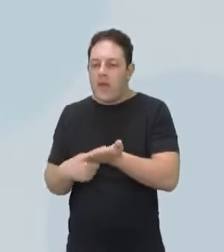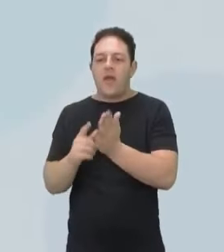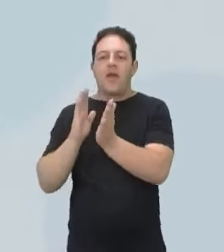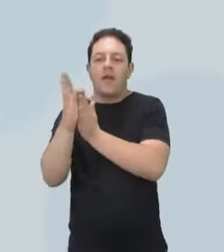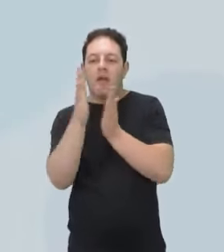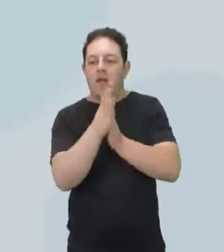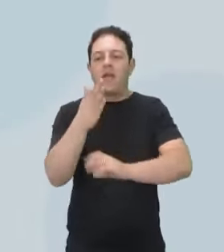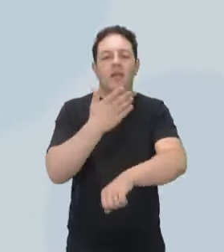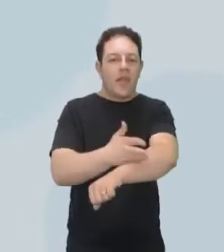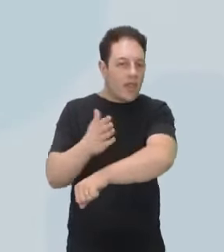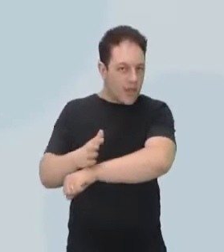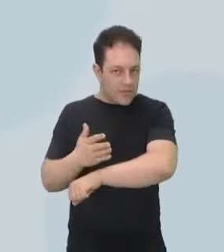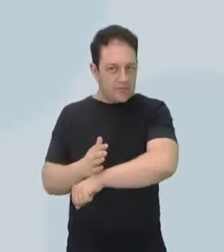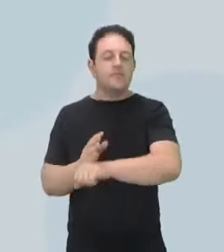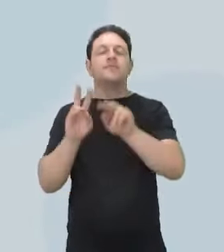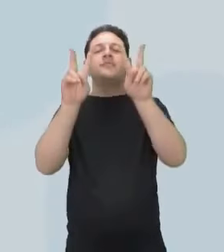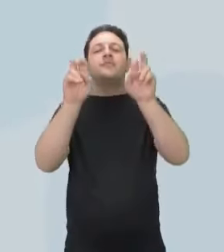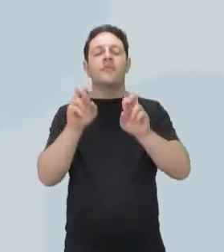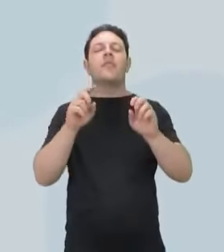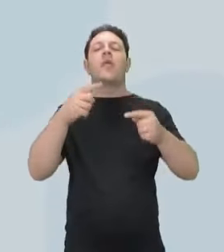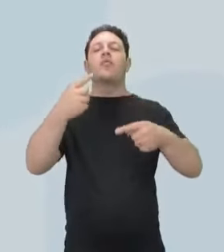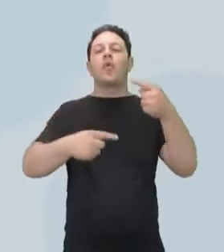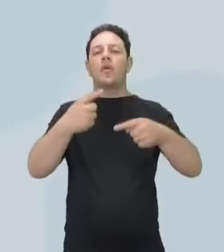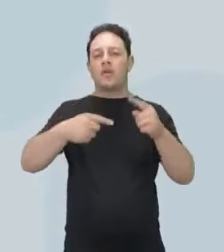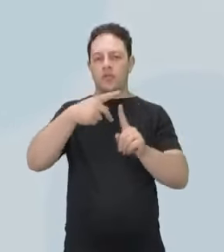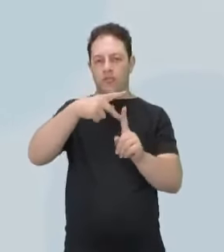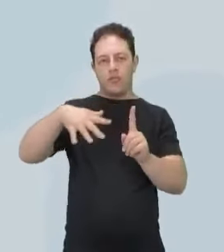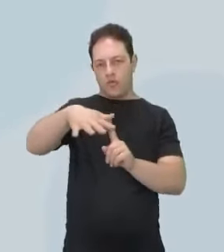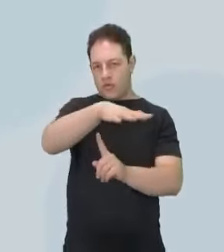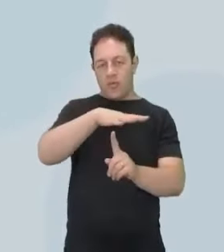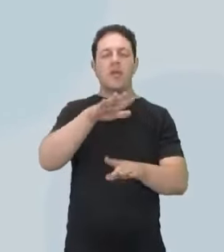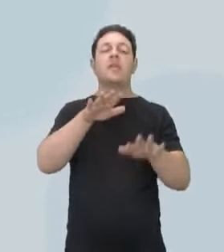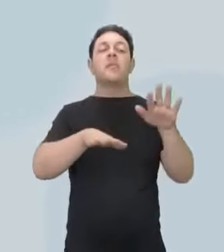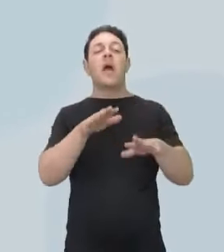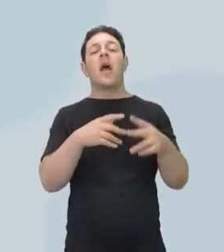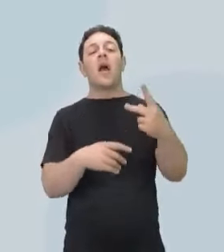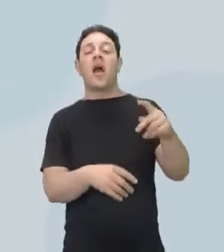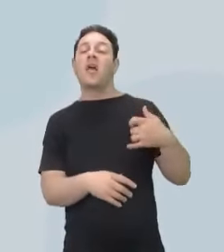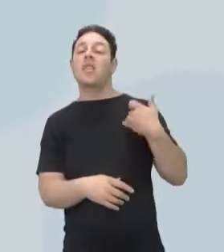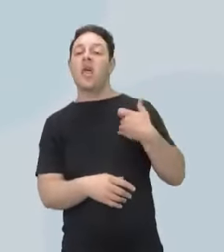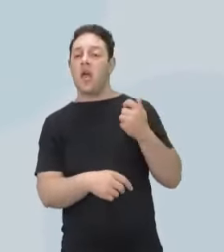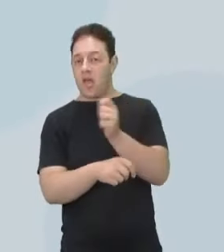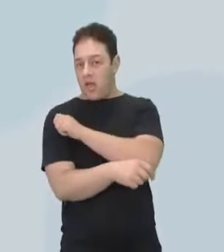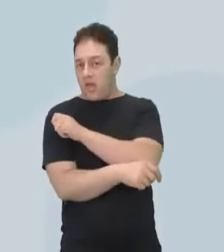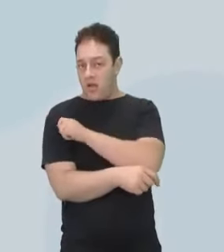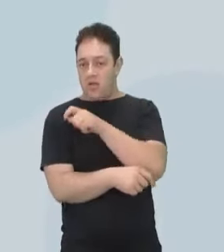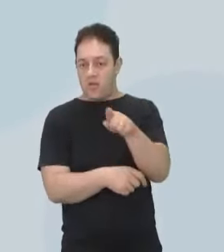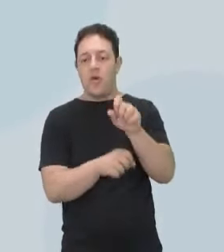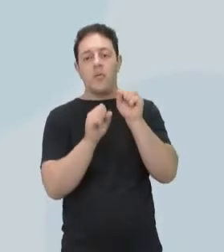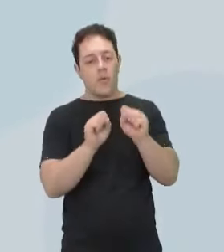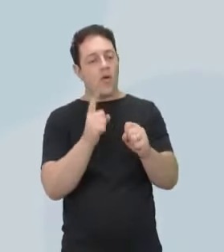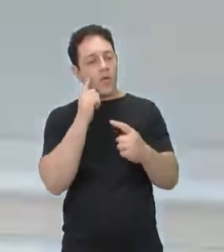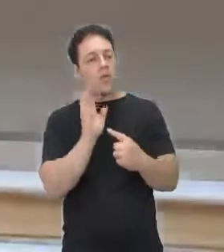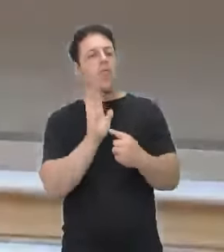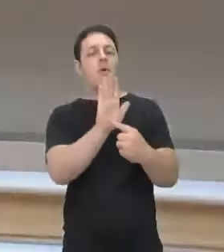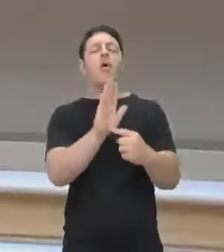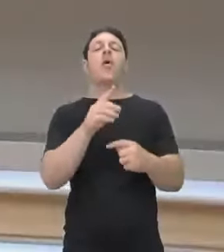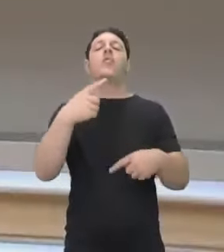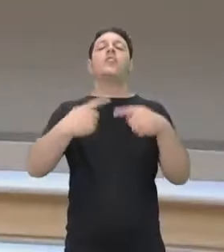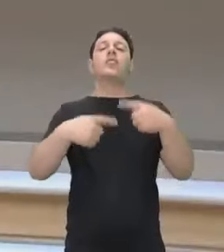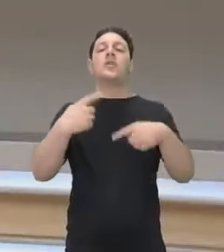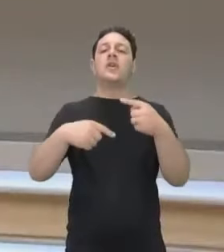Gisele, com relação à política pública, né, dependendo da idade do aluno, você pode mostrar a política estadual de